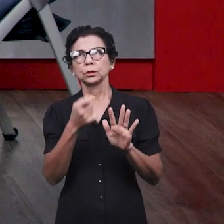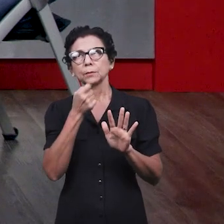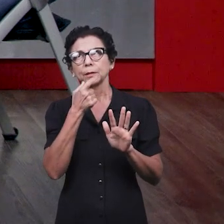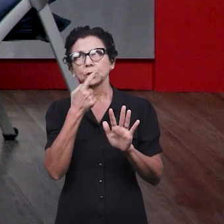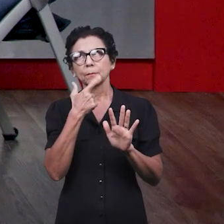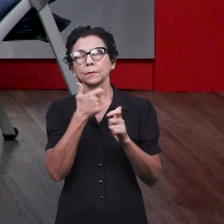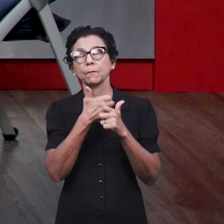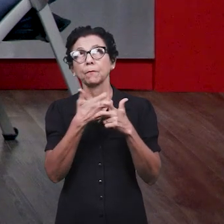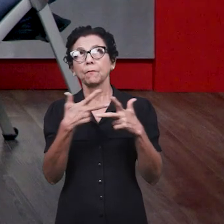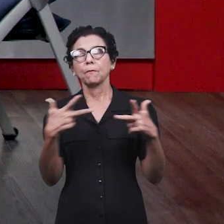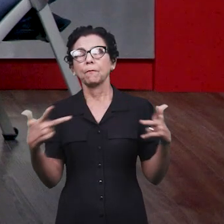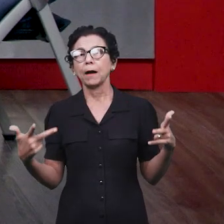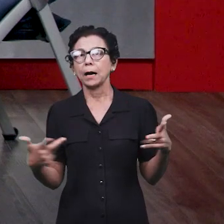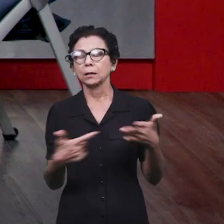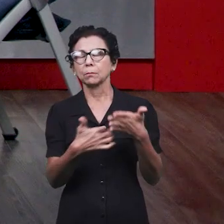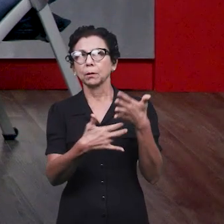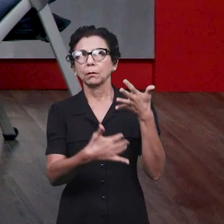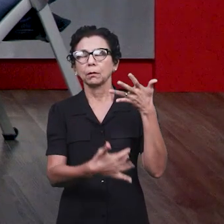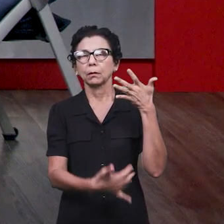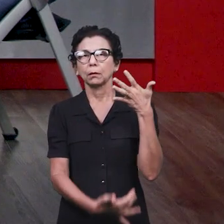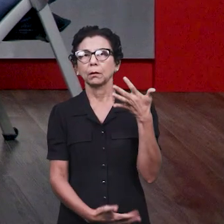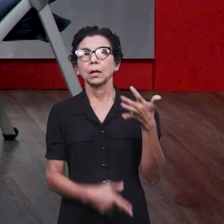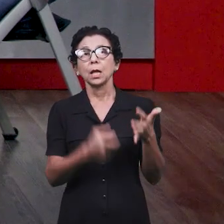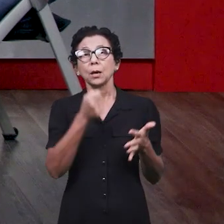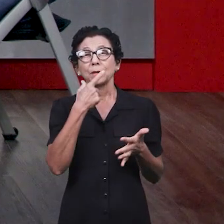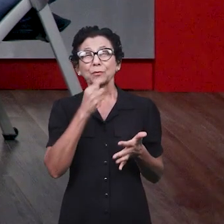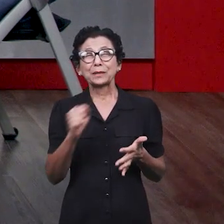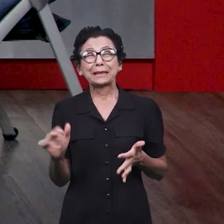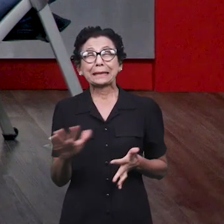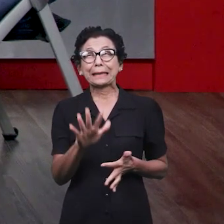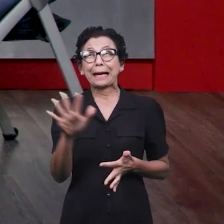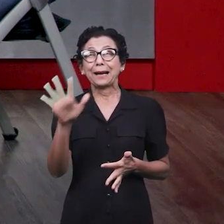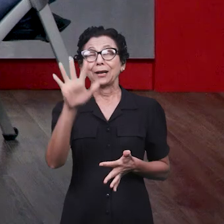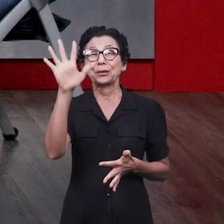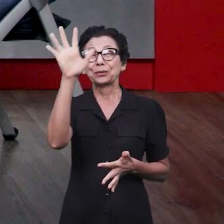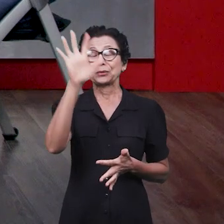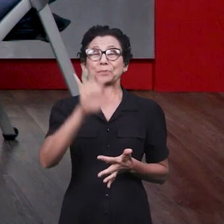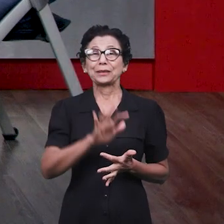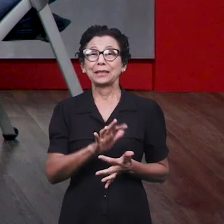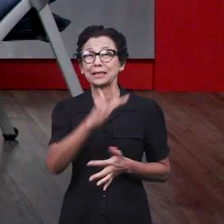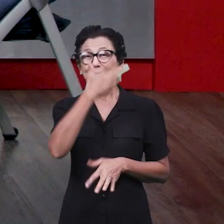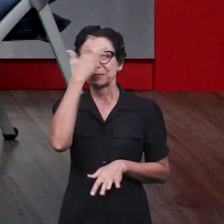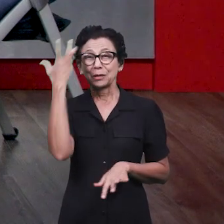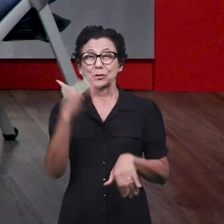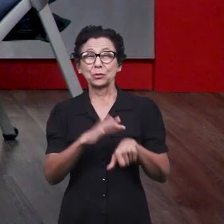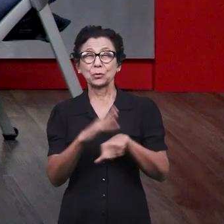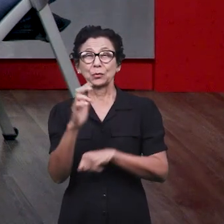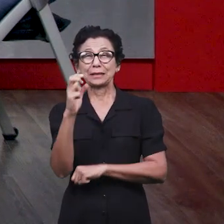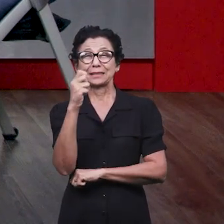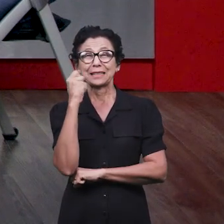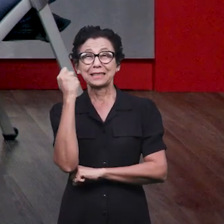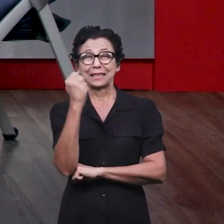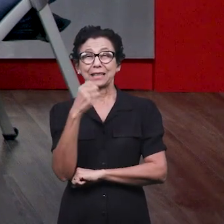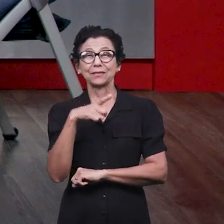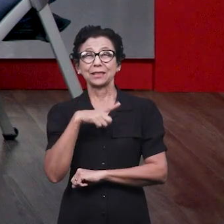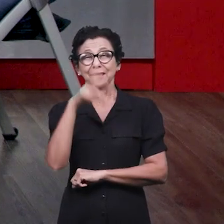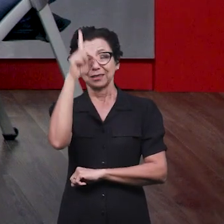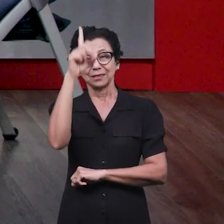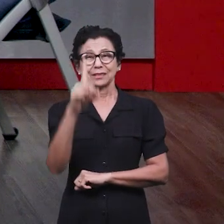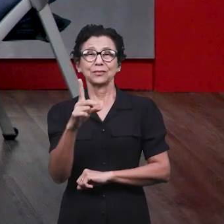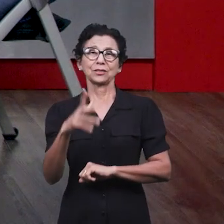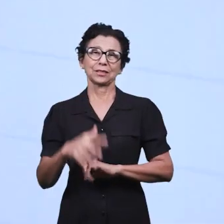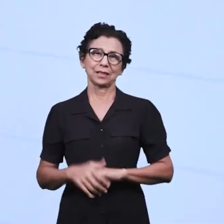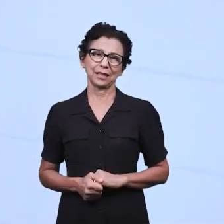só que são muitos medicamentos, inclusive os medicamentos de alto custos, que essas pessoas que sofrem com doenças graves têm